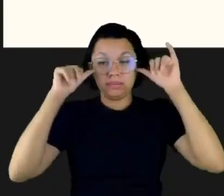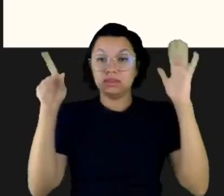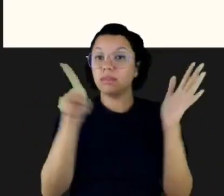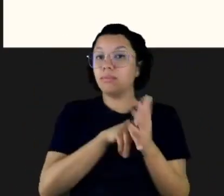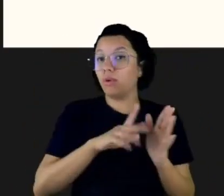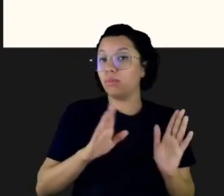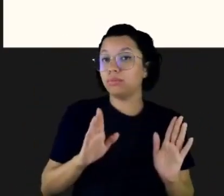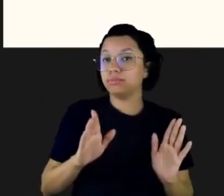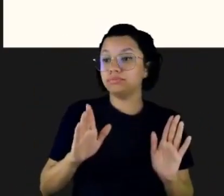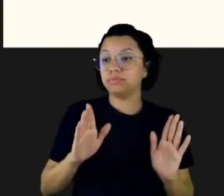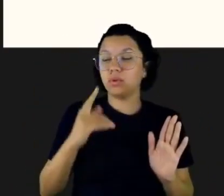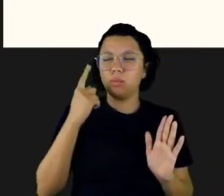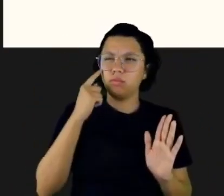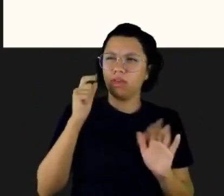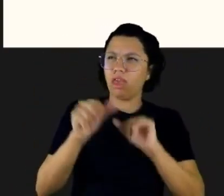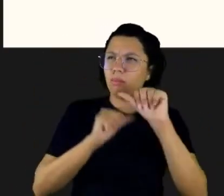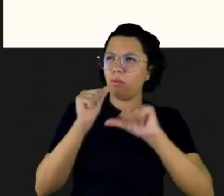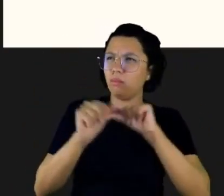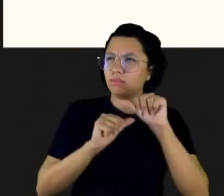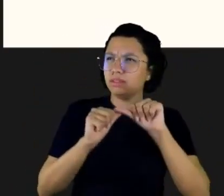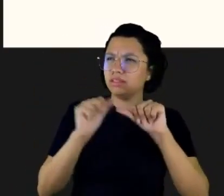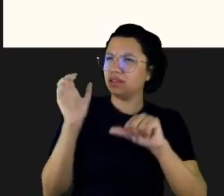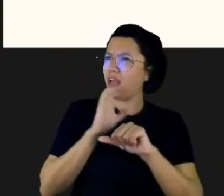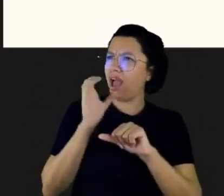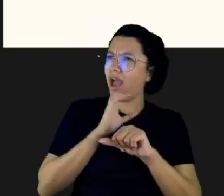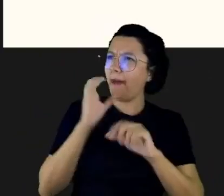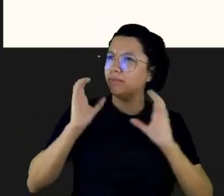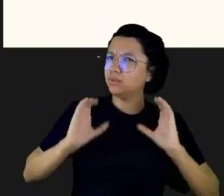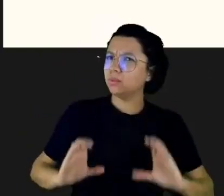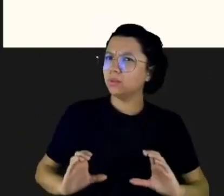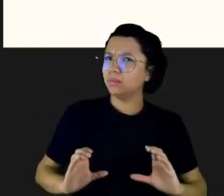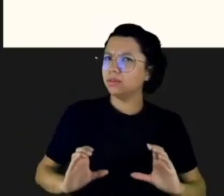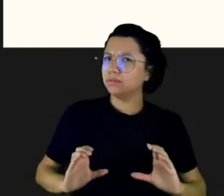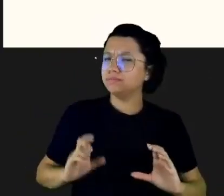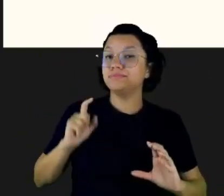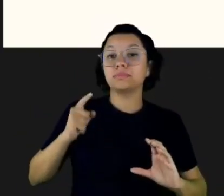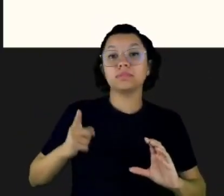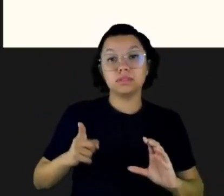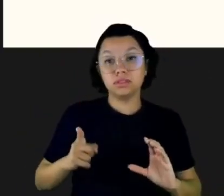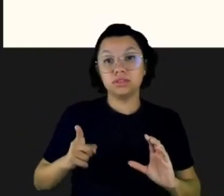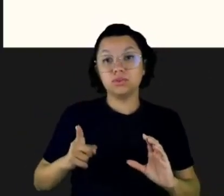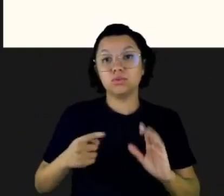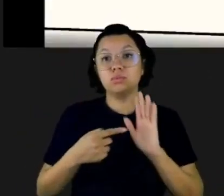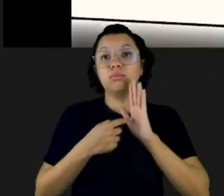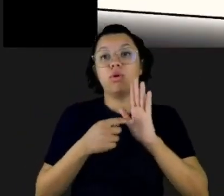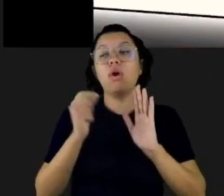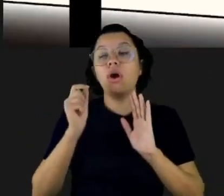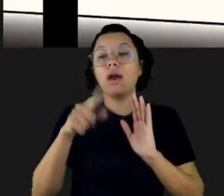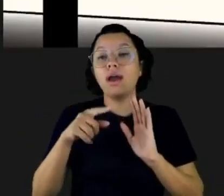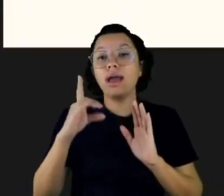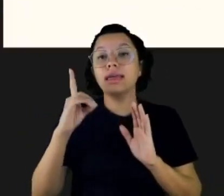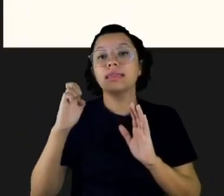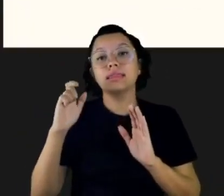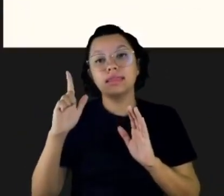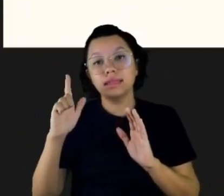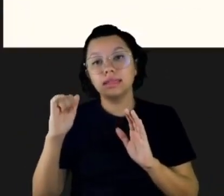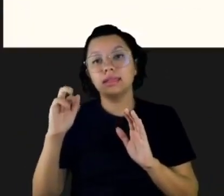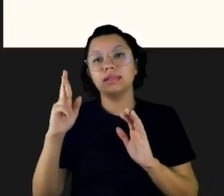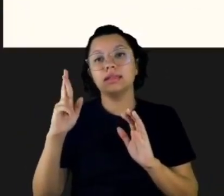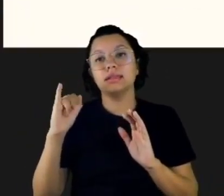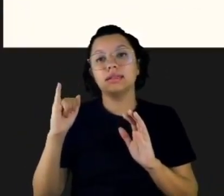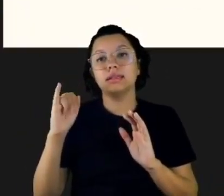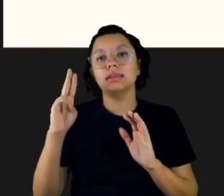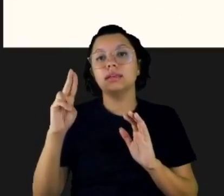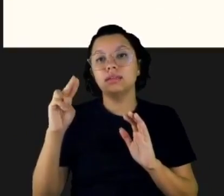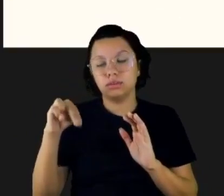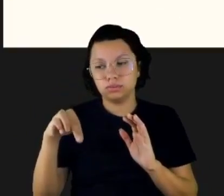uma mudança súbita de comportamento. Isso é um quadro de delírio. Ok? Podemos